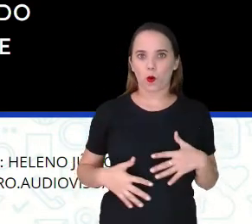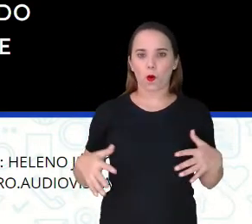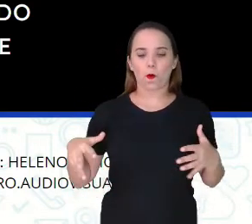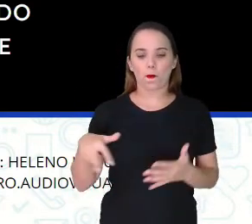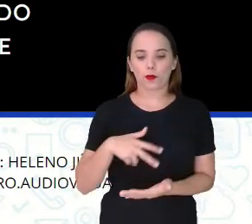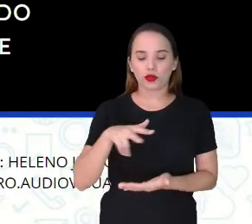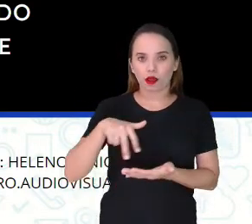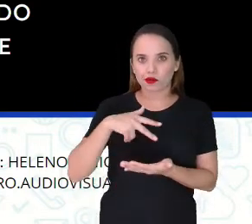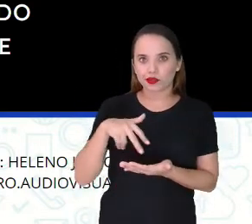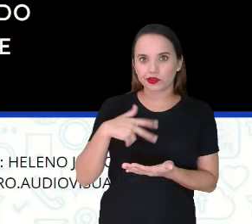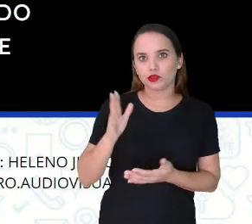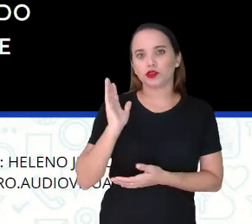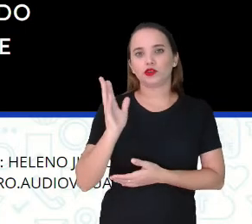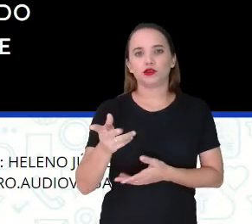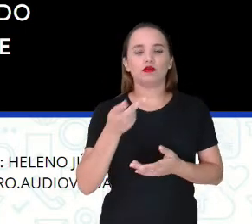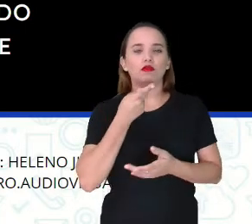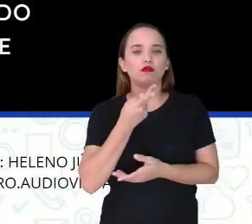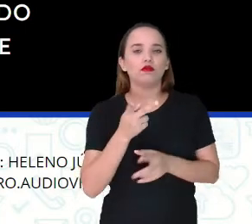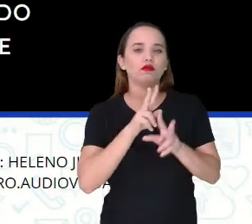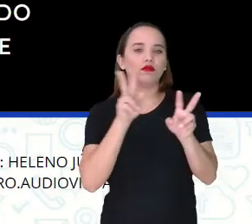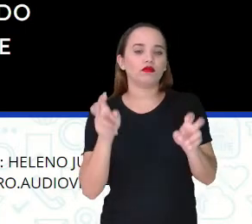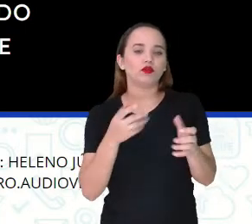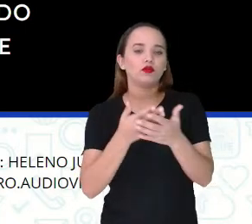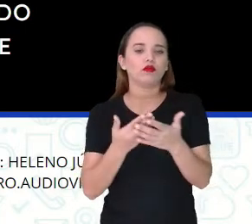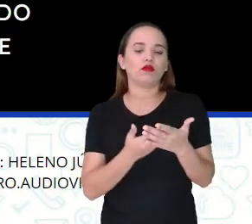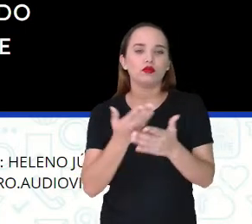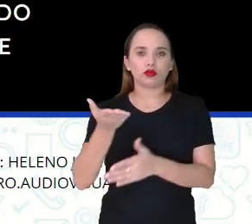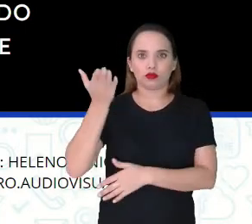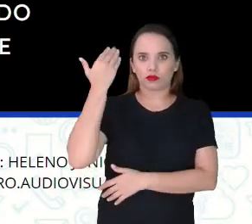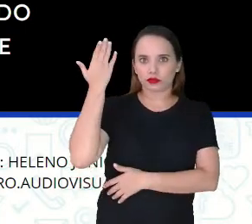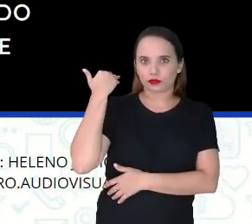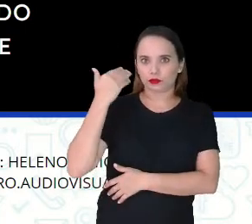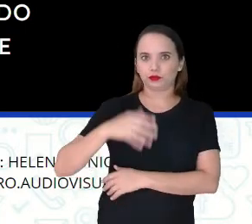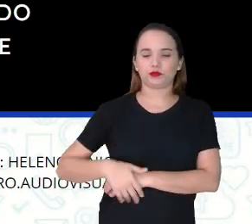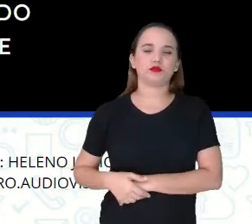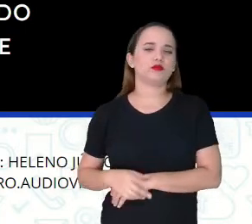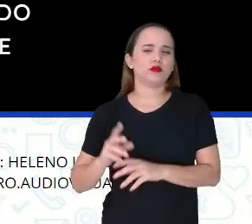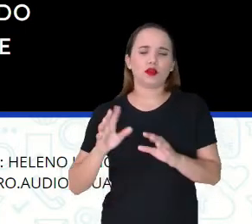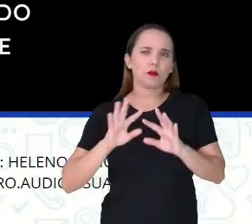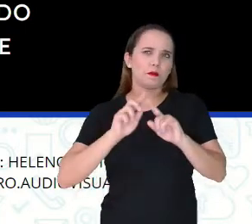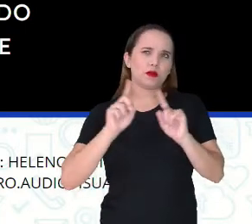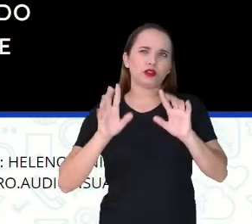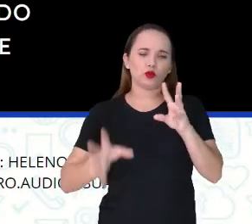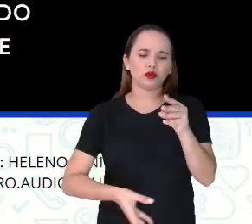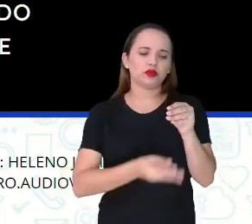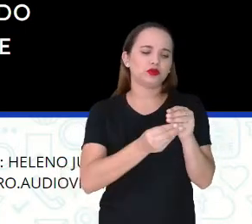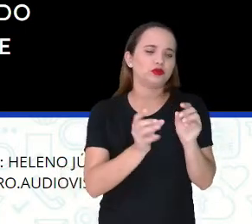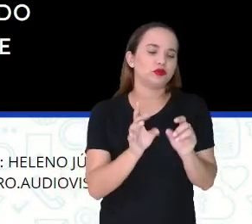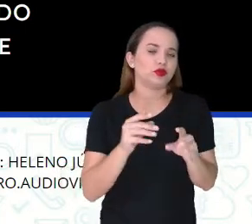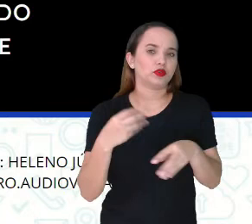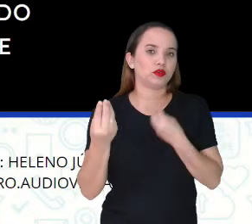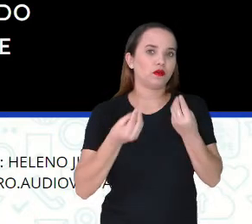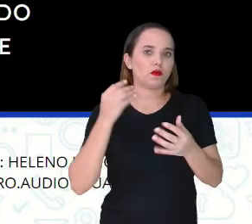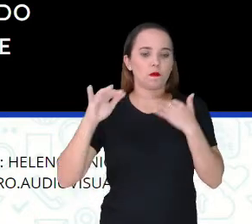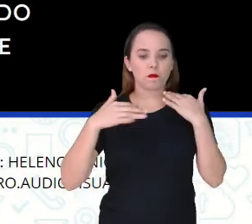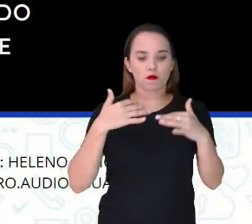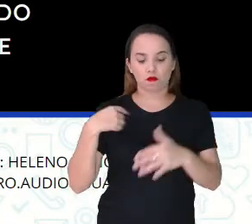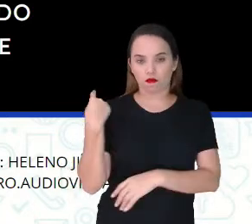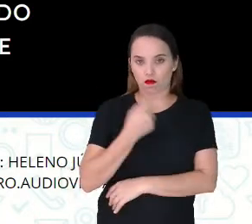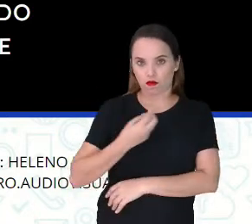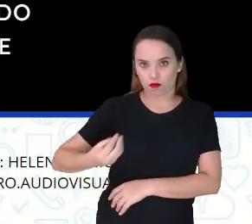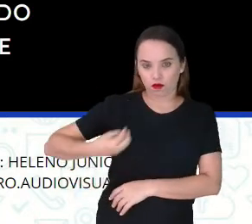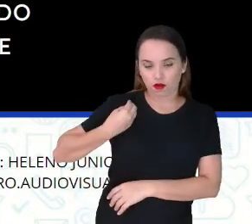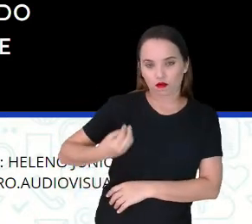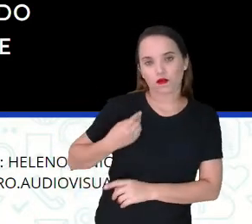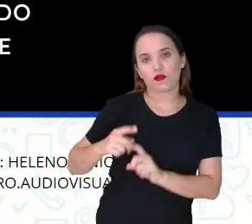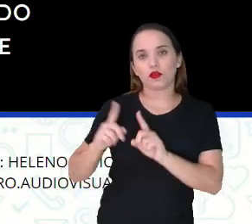gente falou na aula passada sobre movimento, de uma forma geral, como o movimento está na nossa vida, e ele foi criar um modo aí diferente